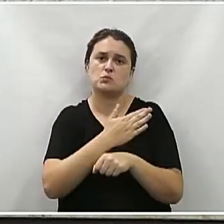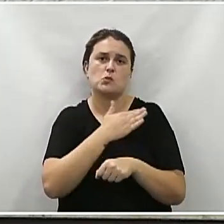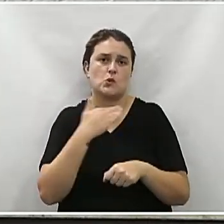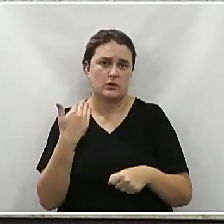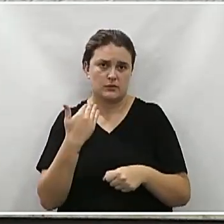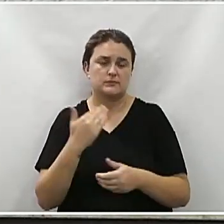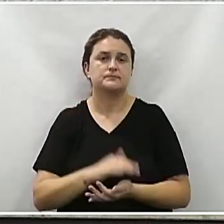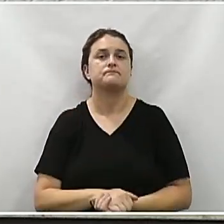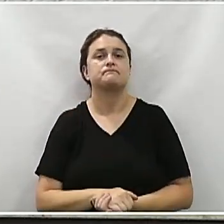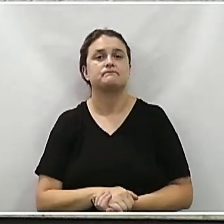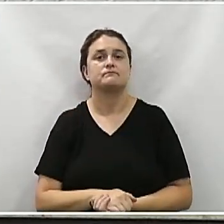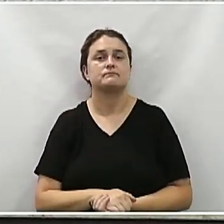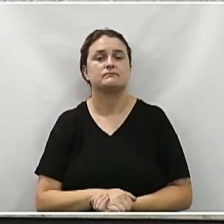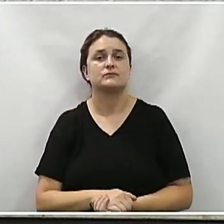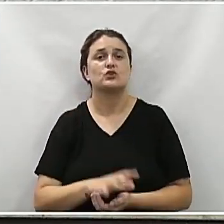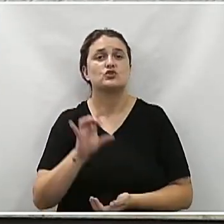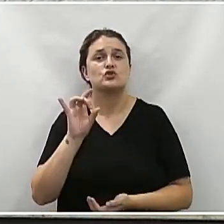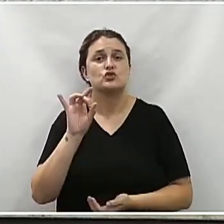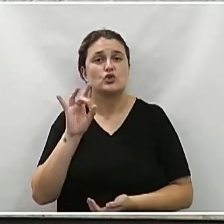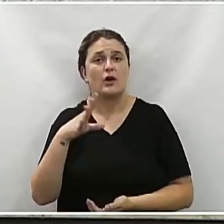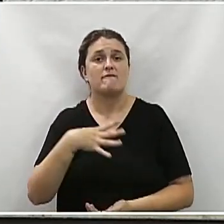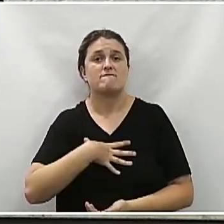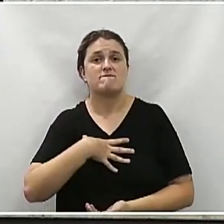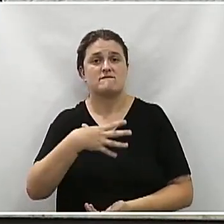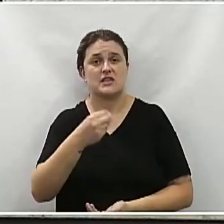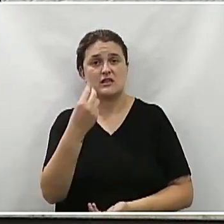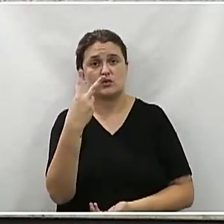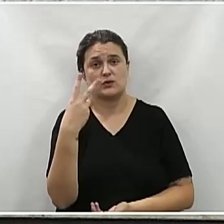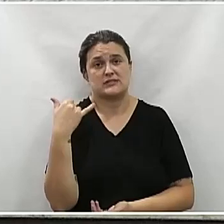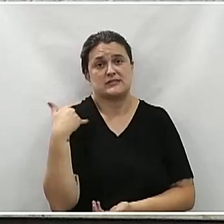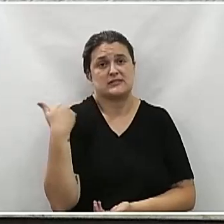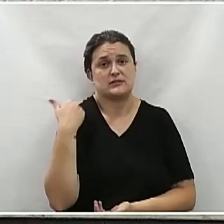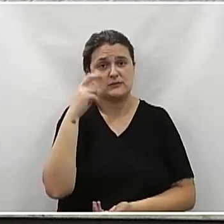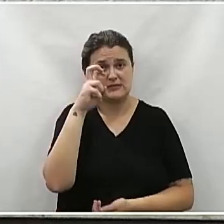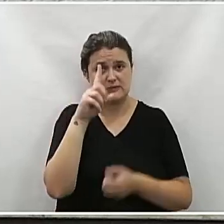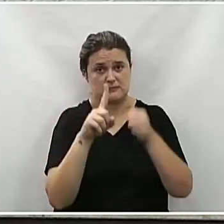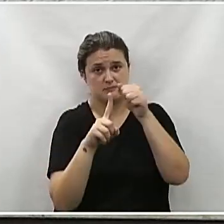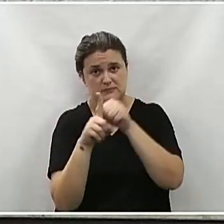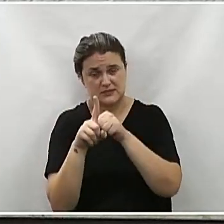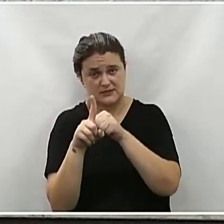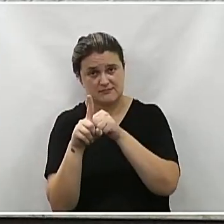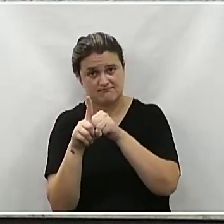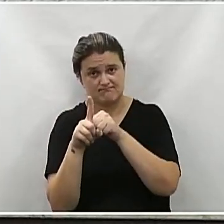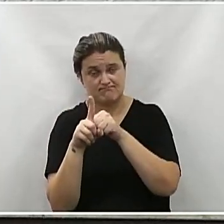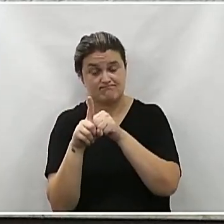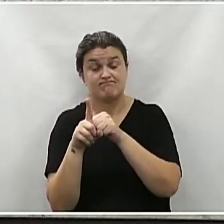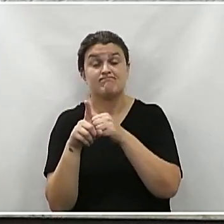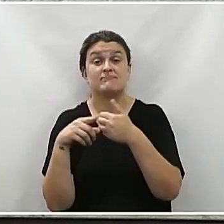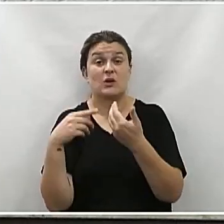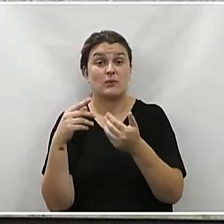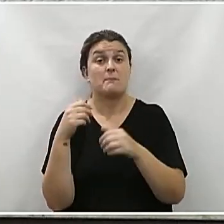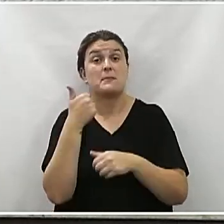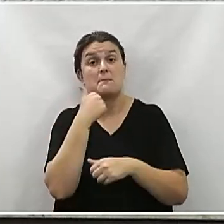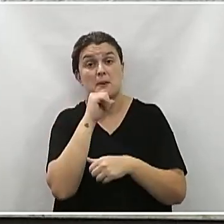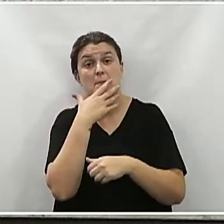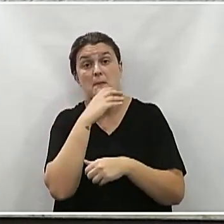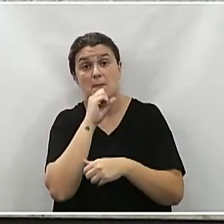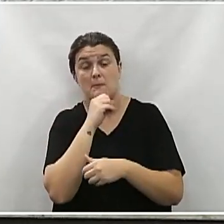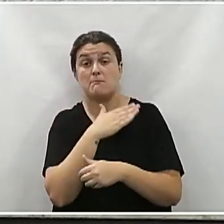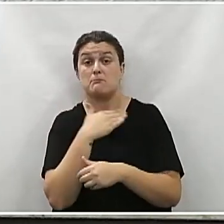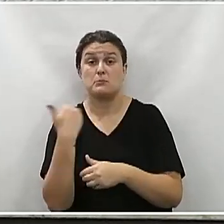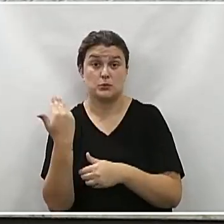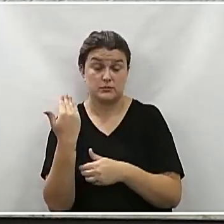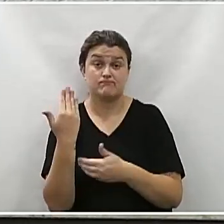seguida. deixaram a pequena Heloísa de dois anos e cinco meses seus sonhos, anseios e desejos de